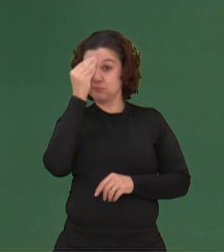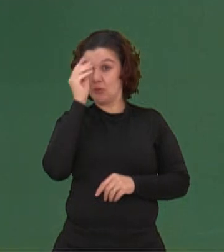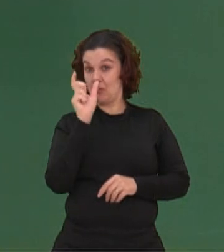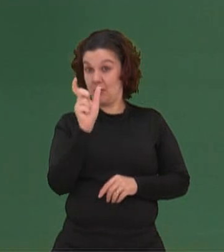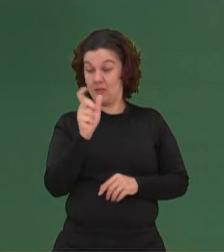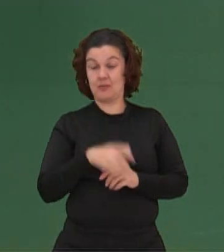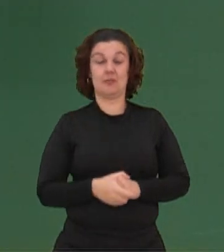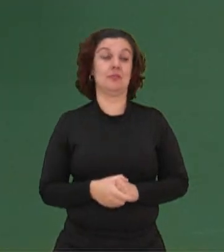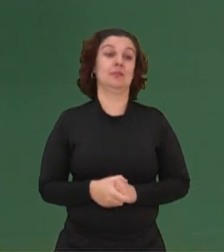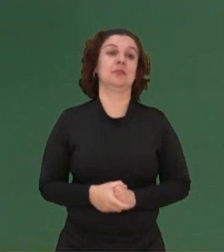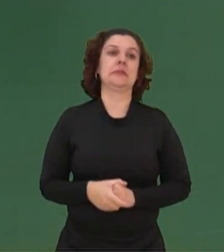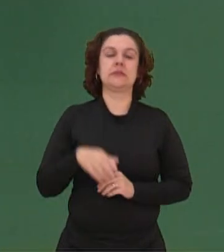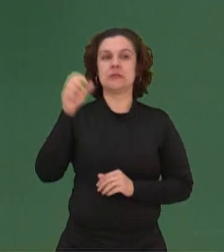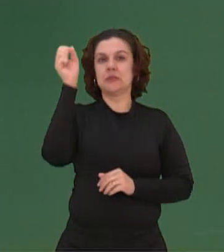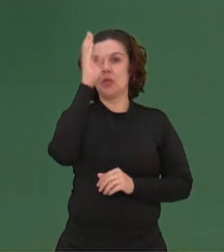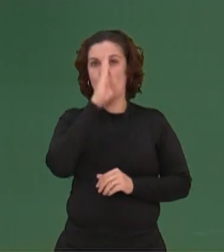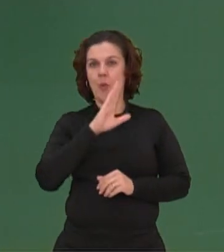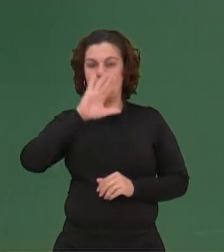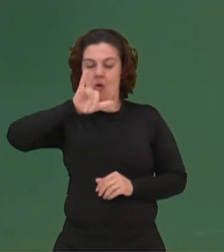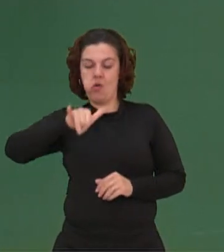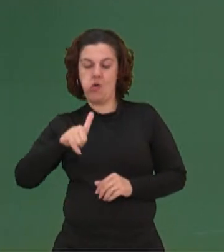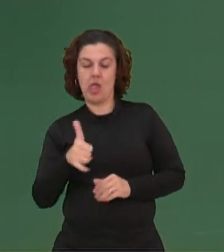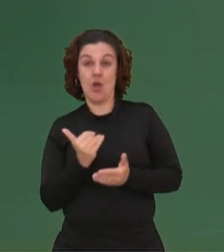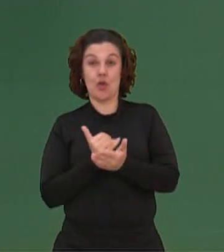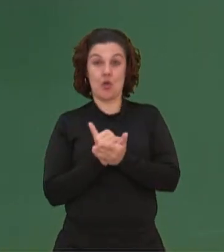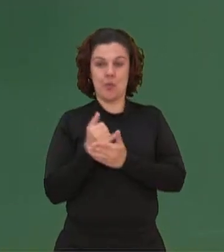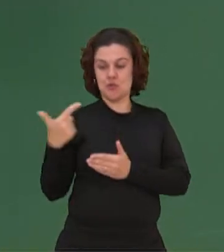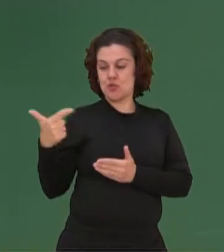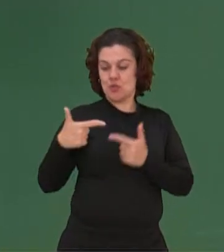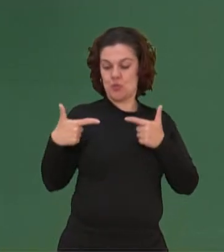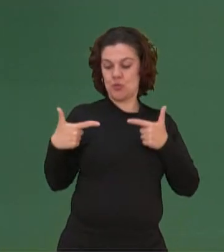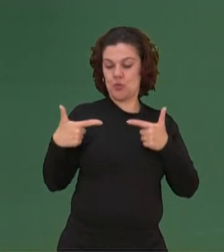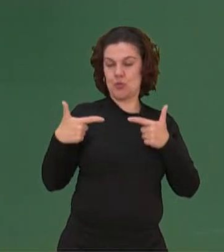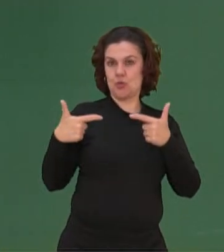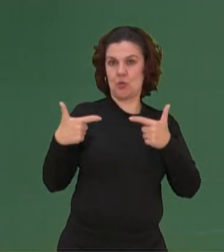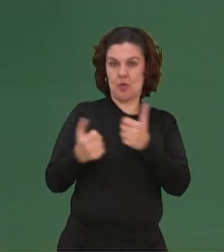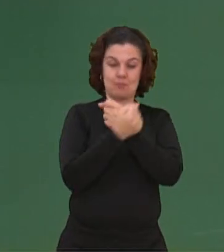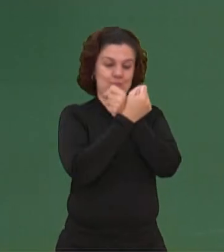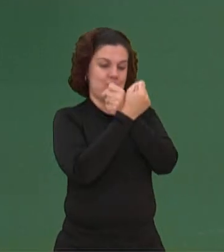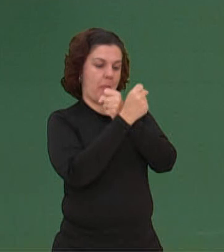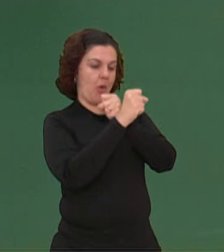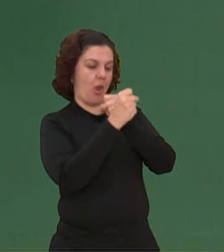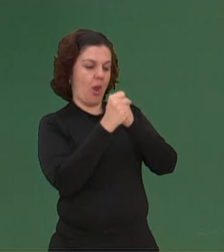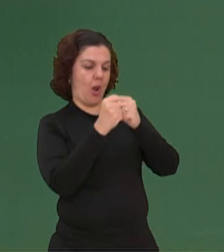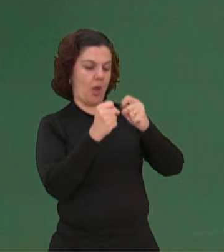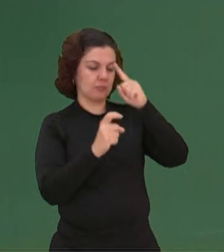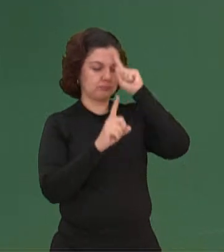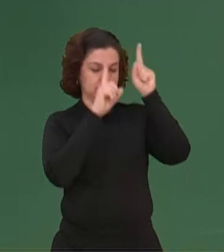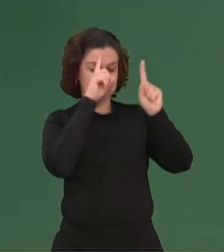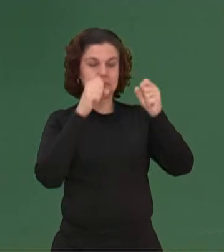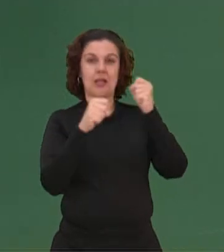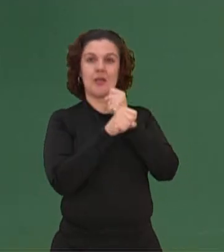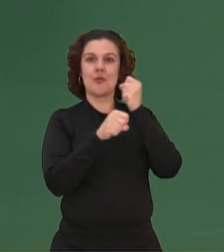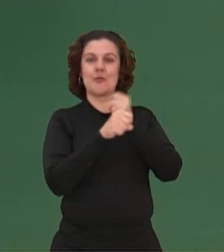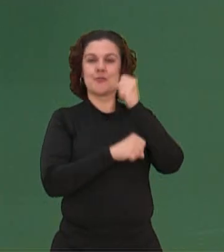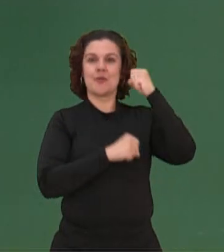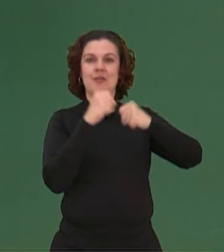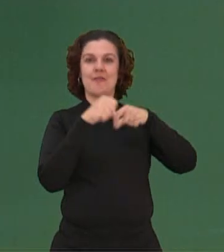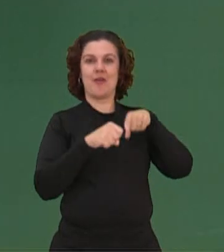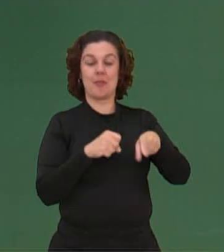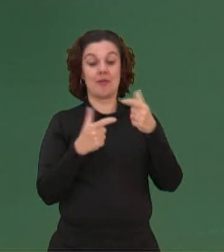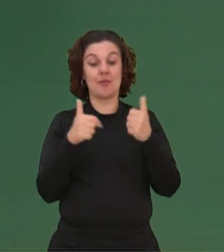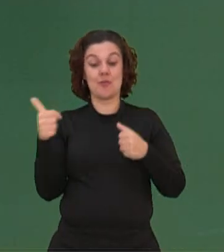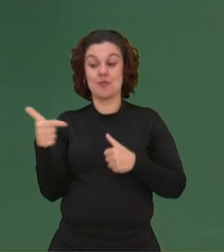desenvolvimentismo. O Brasil se aproveitou do início da Segunda Guerra Mundial para ampliar essa ideia. Então, a Segunda Guerra